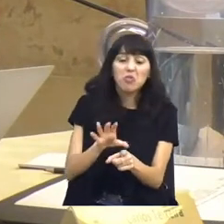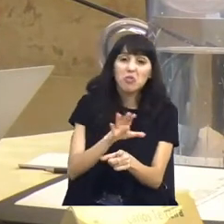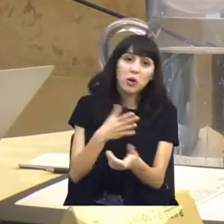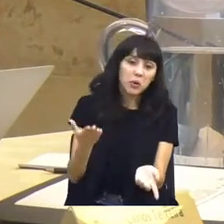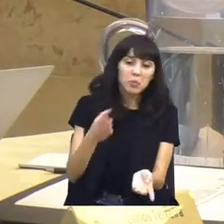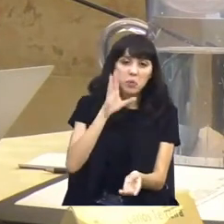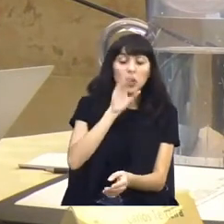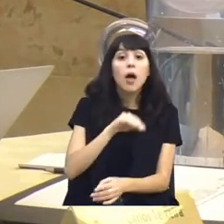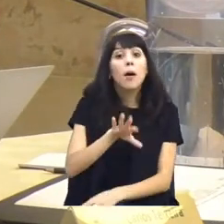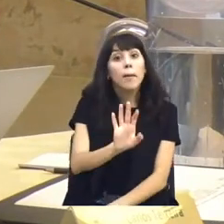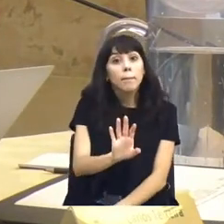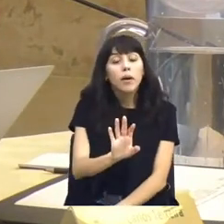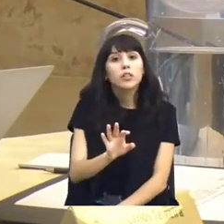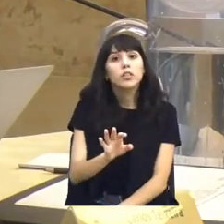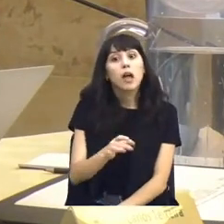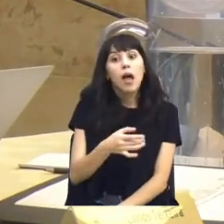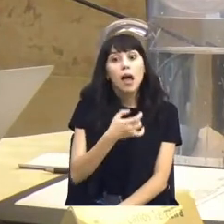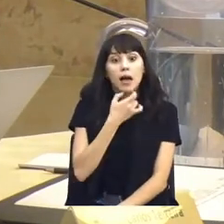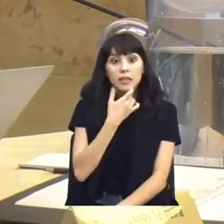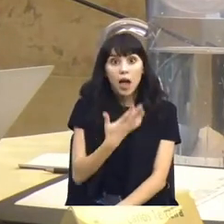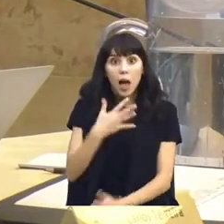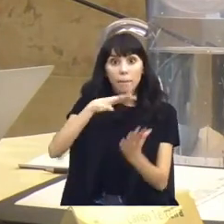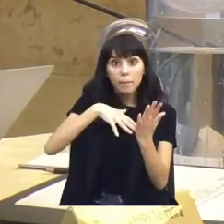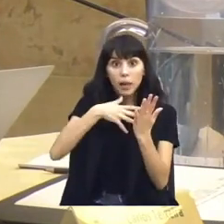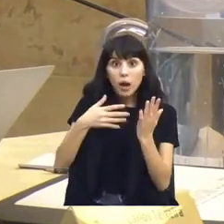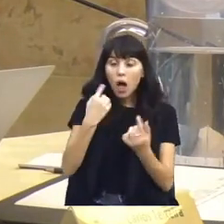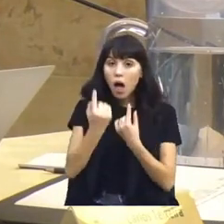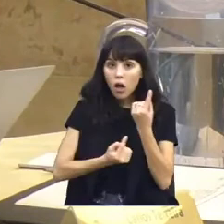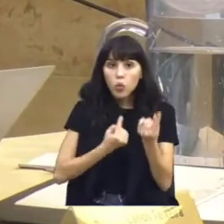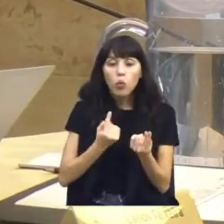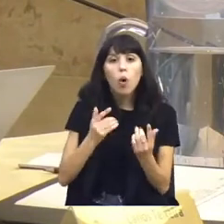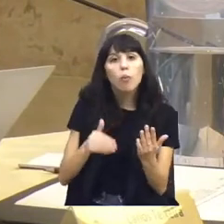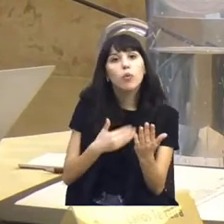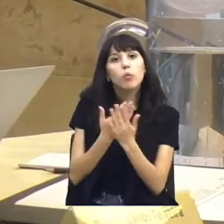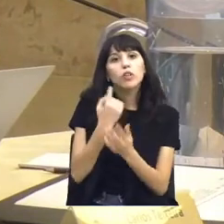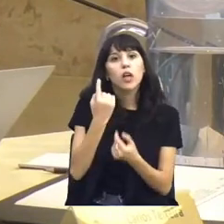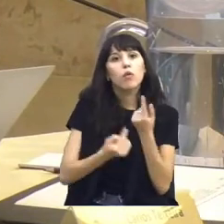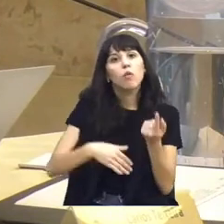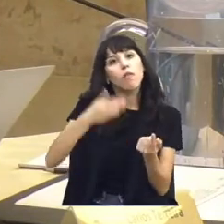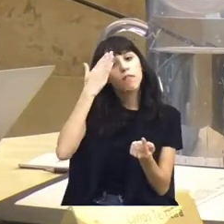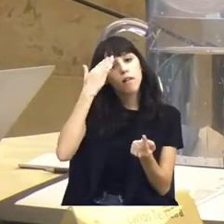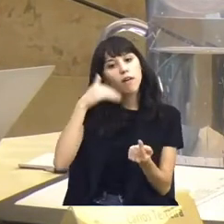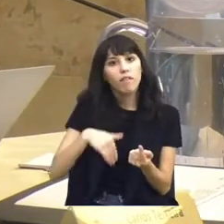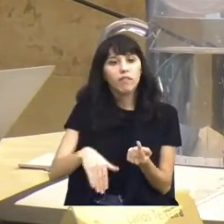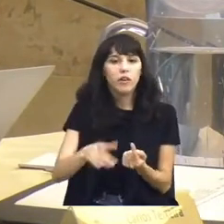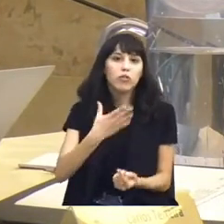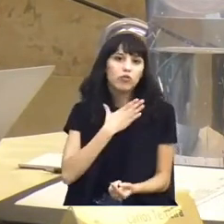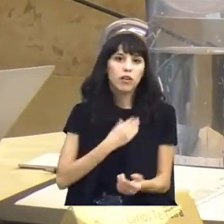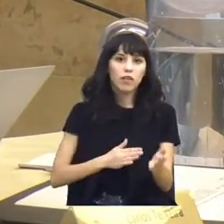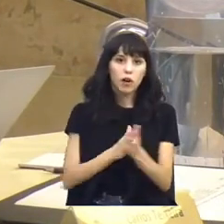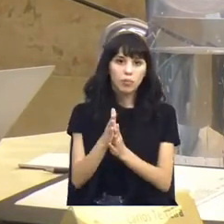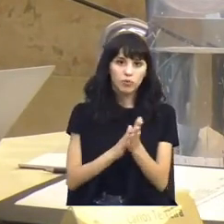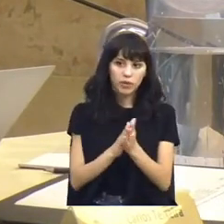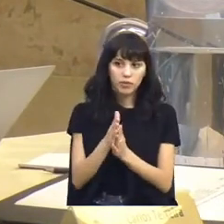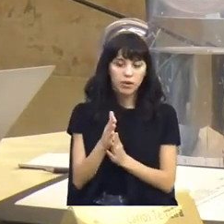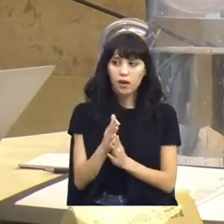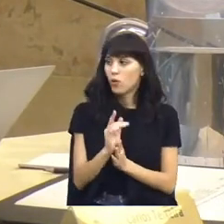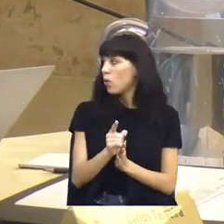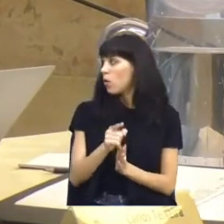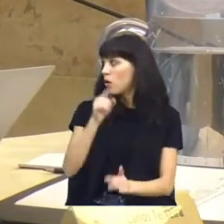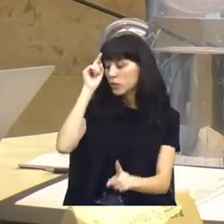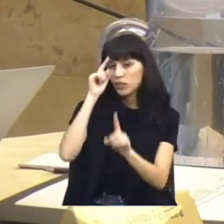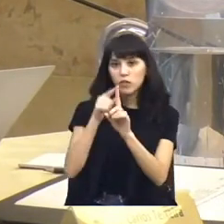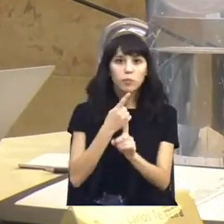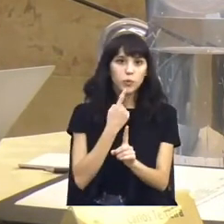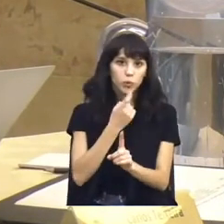segregado mas mas se existe algum plano ou alguma proposta prevista em breve estávamos aproveitar a ocasião para para